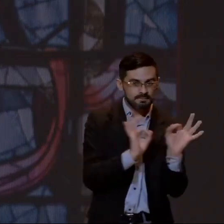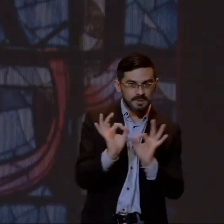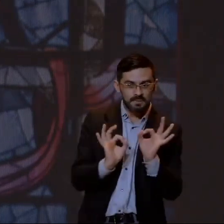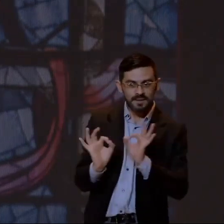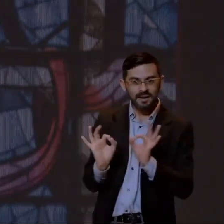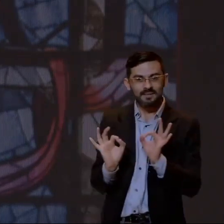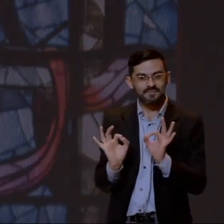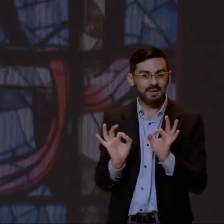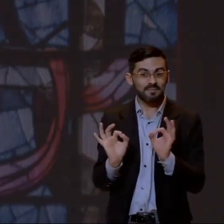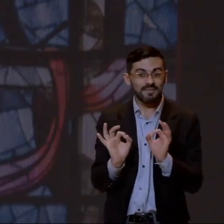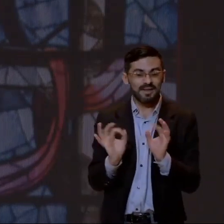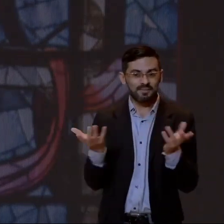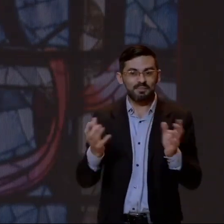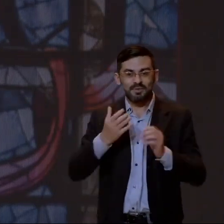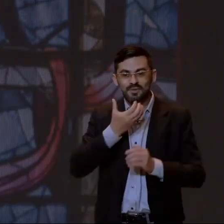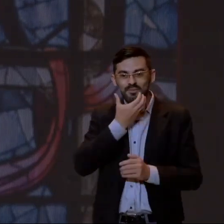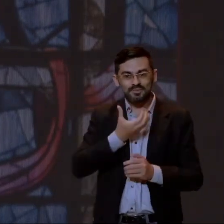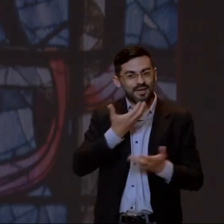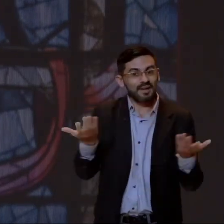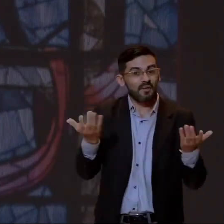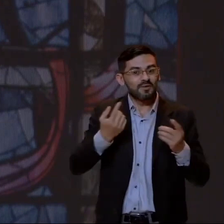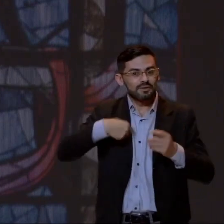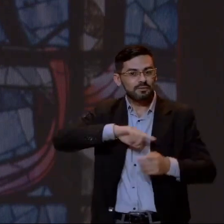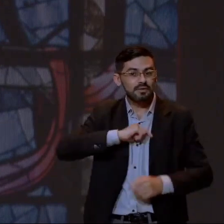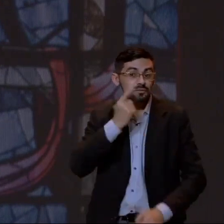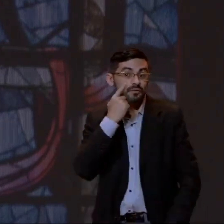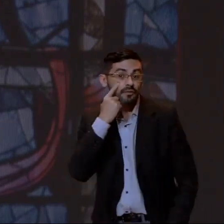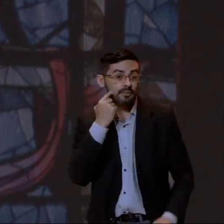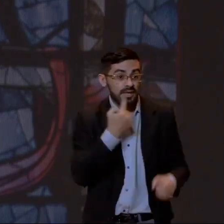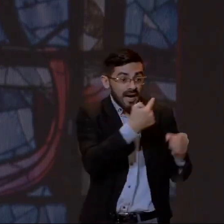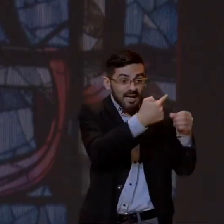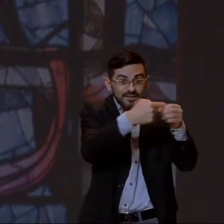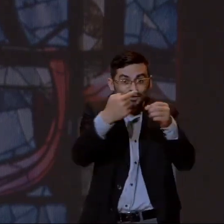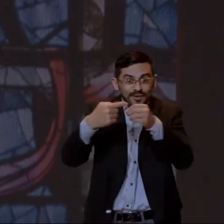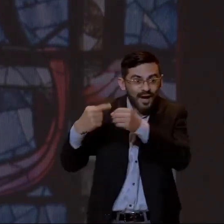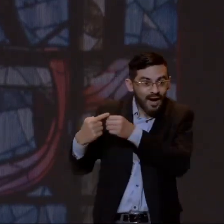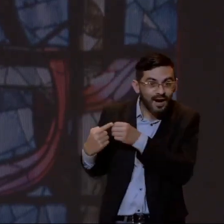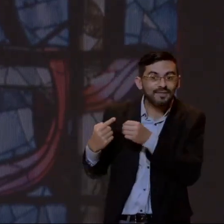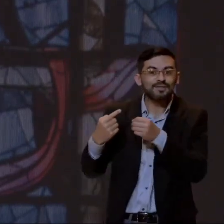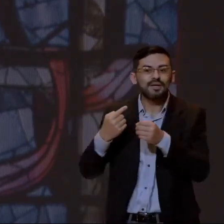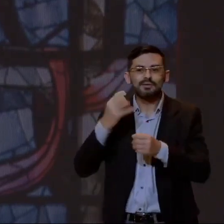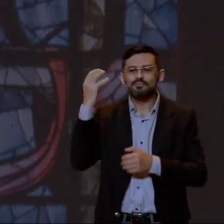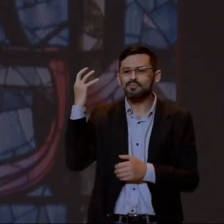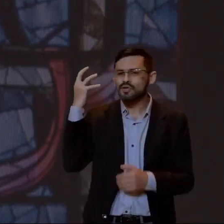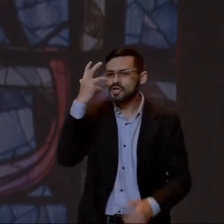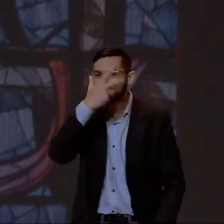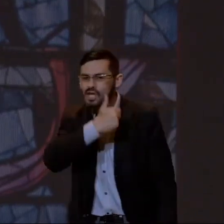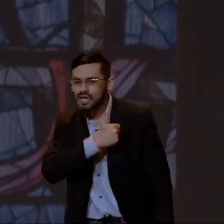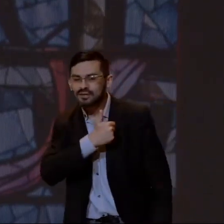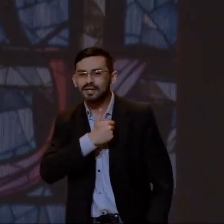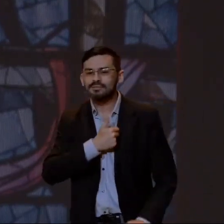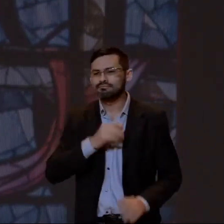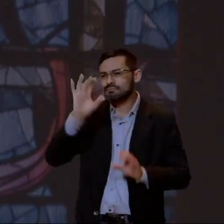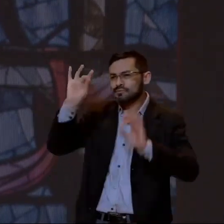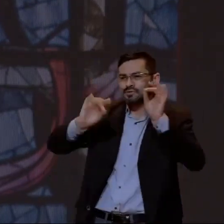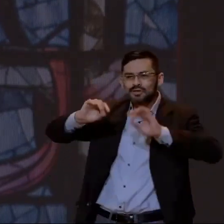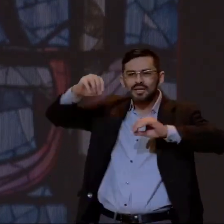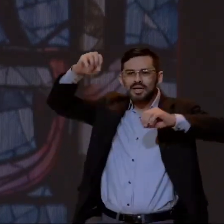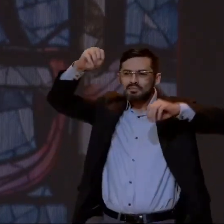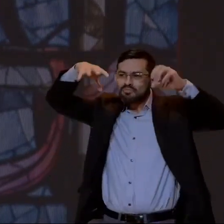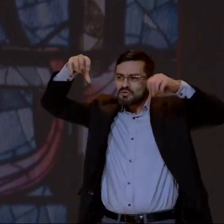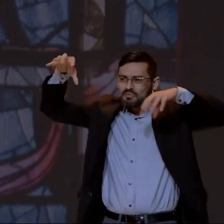preparar para o Natal. E aí então a gente vai vendo a cidade ficar toda bonita, decorada, as